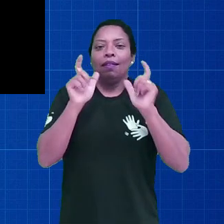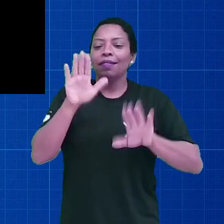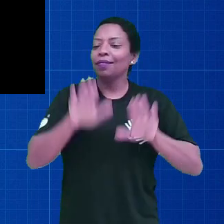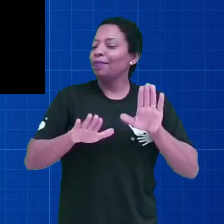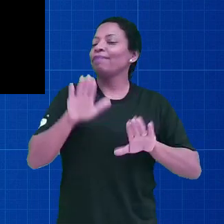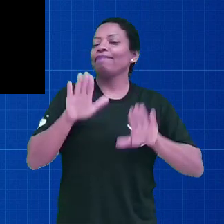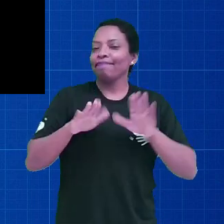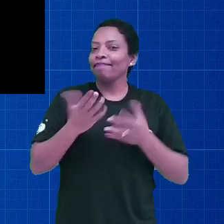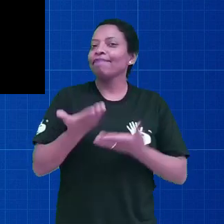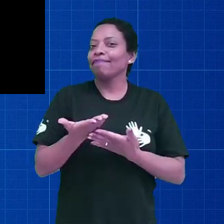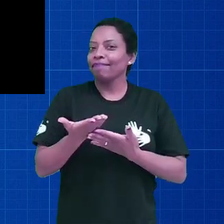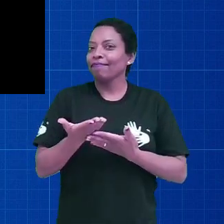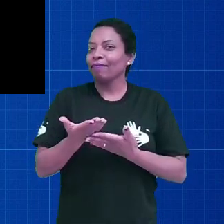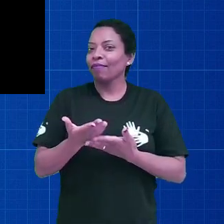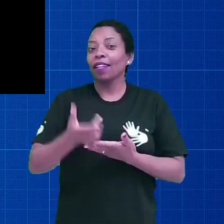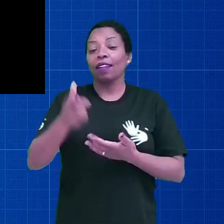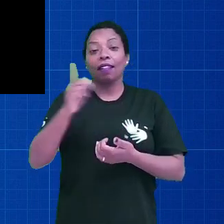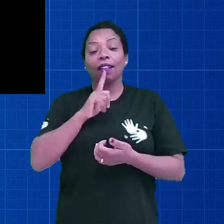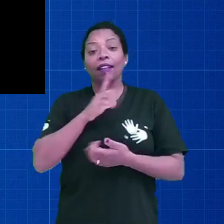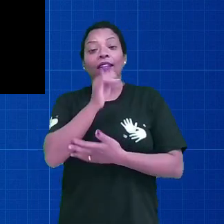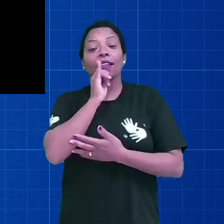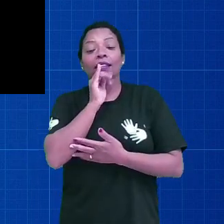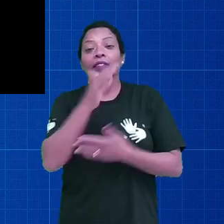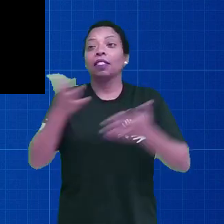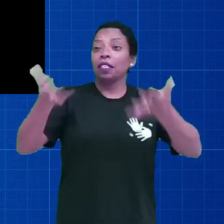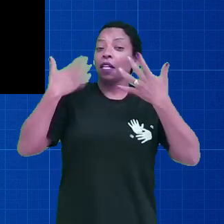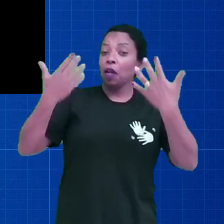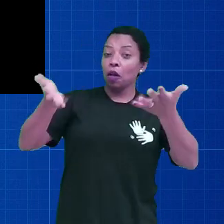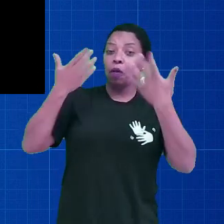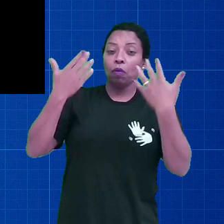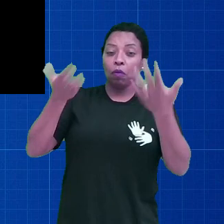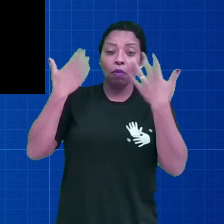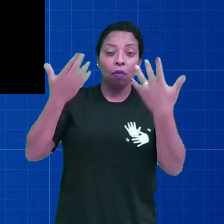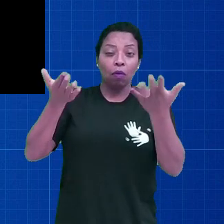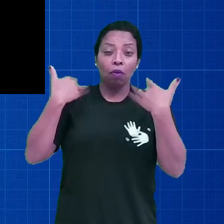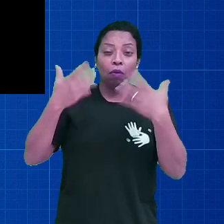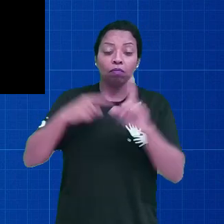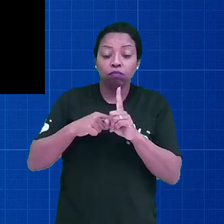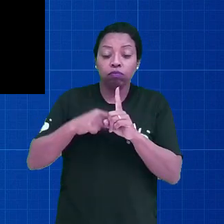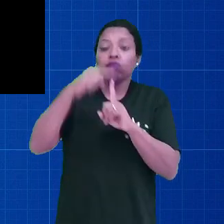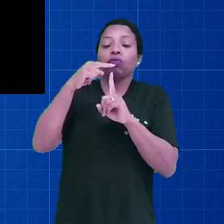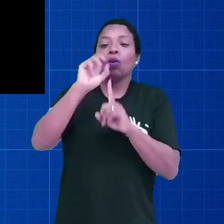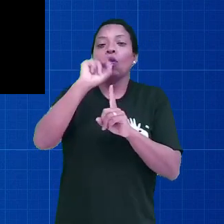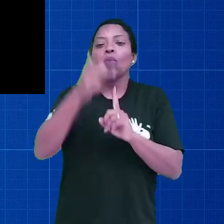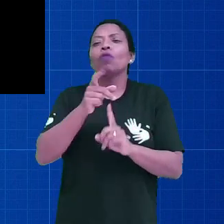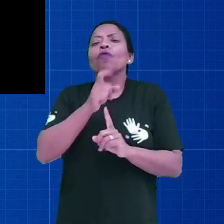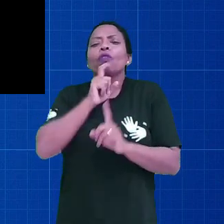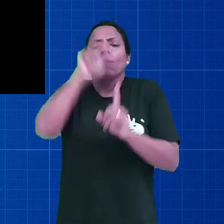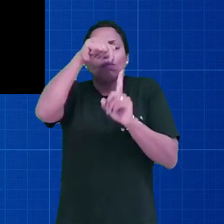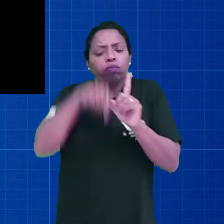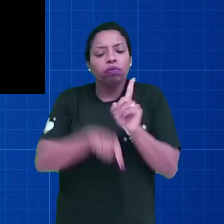vezes. Tanto quando esquenta demais, como quando esfria